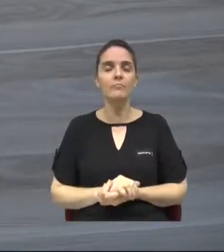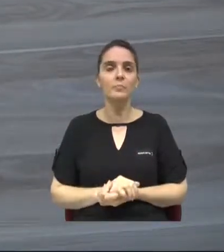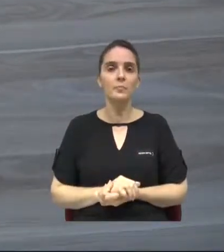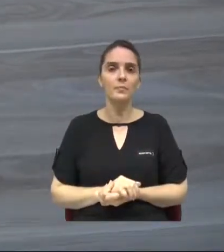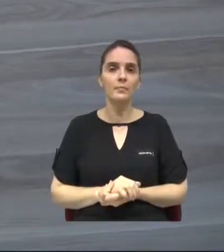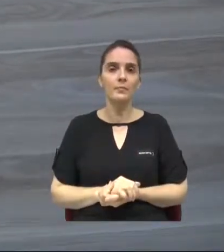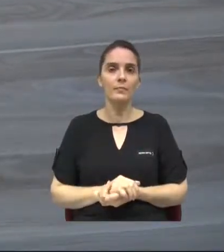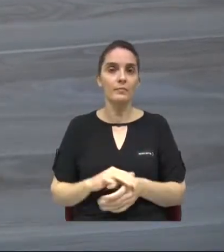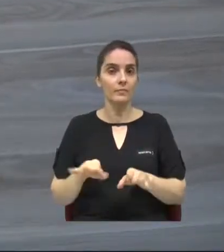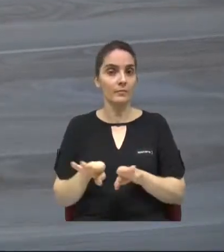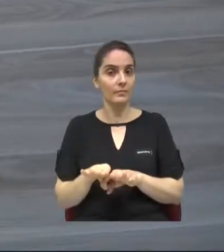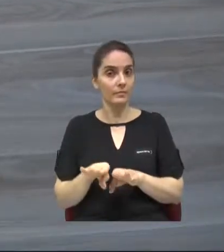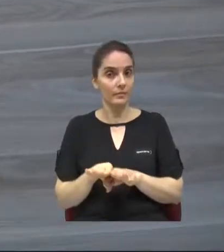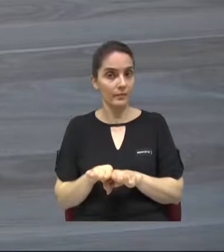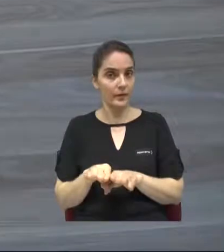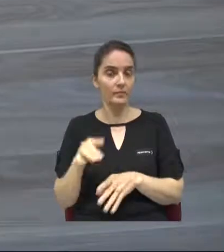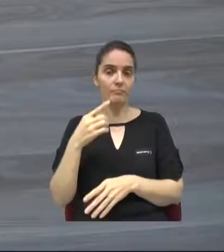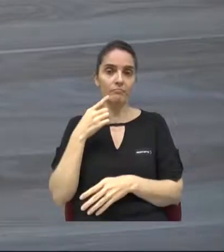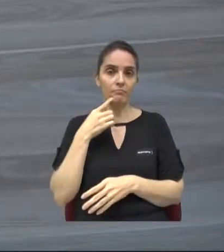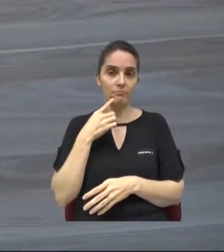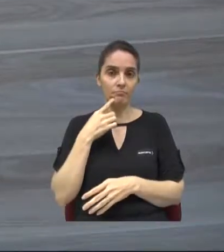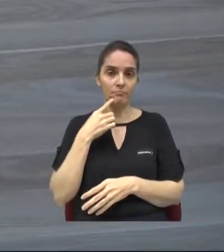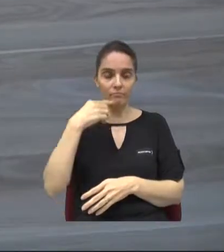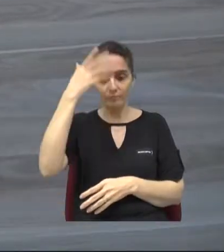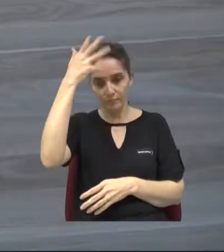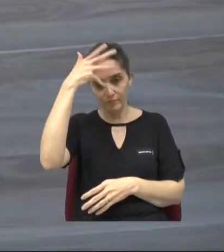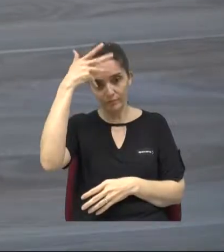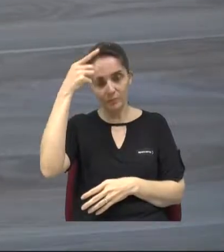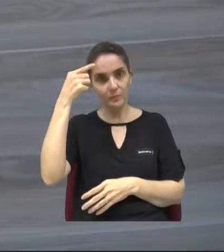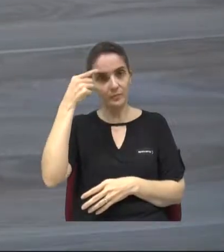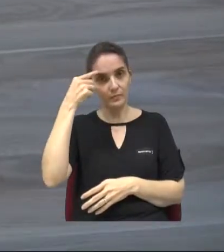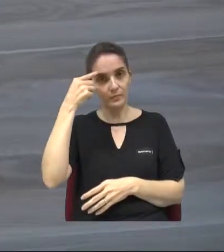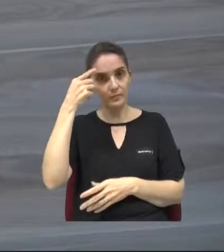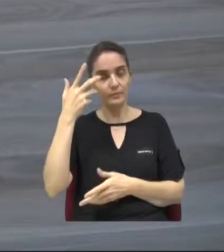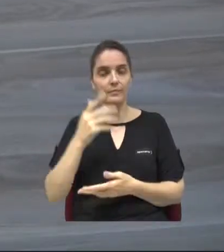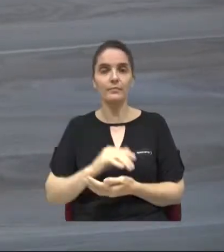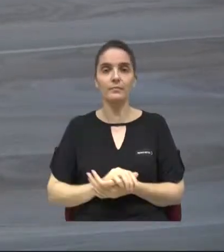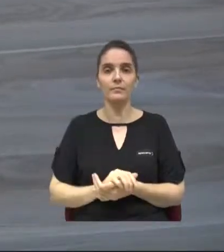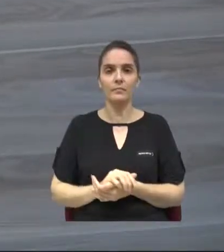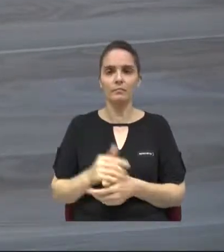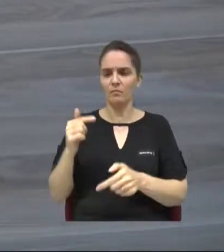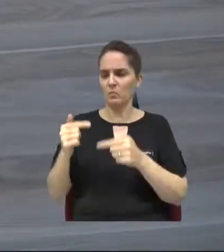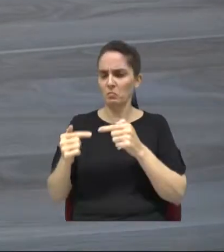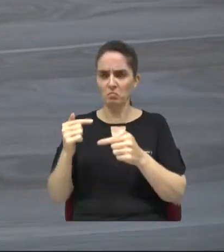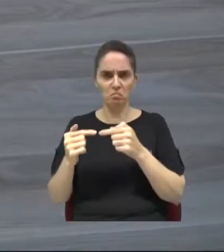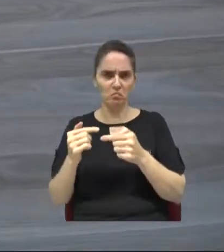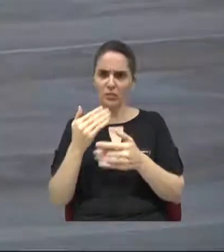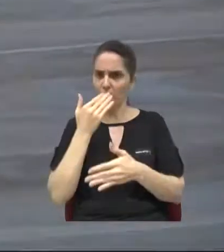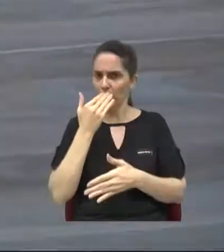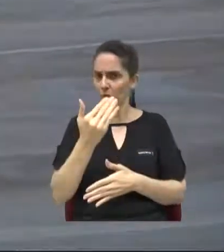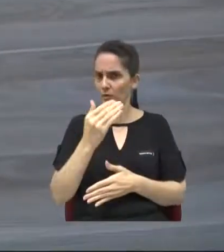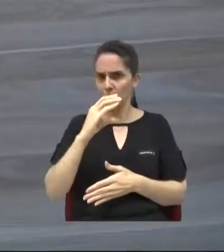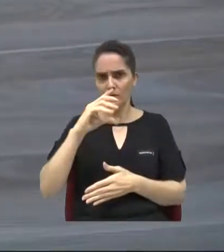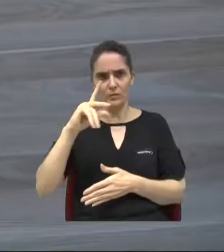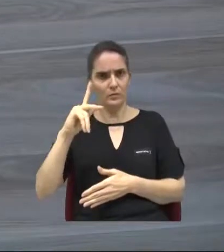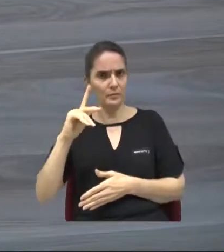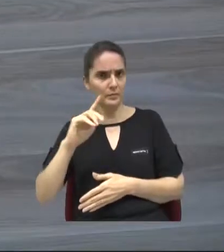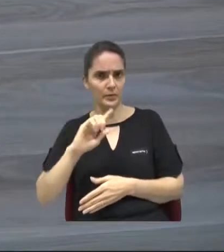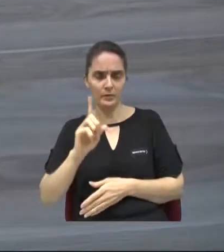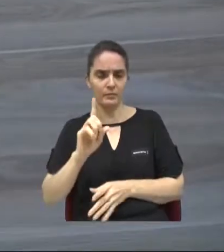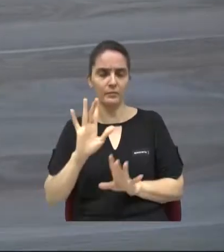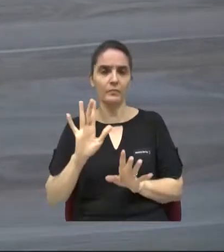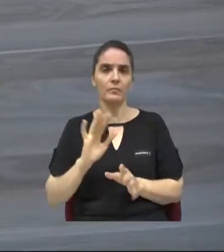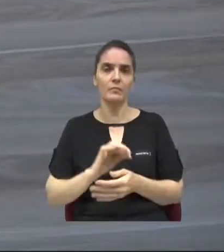Mas mais ainda, vereador Cleiton, na minha colocação aqui, e aqui não estou discutindo o pedido da CP de uma outra